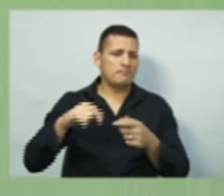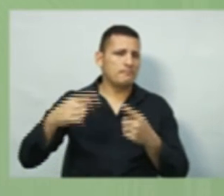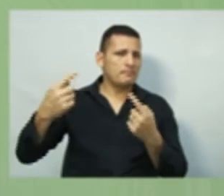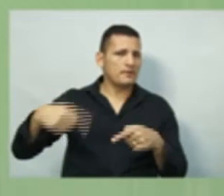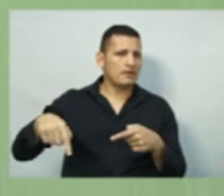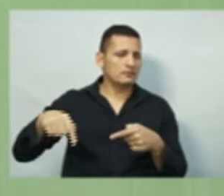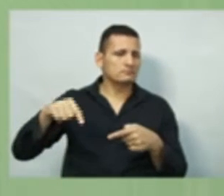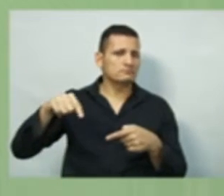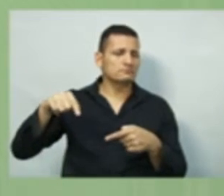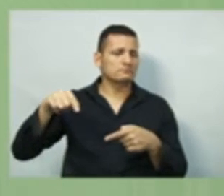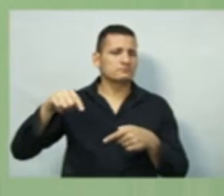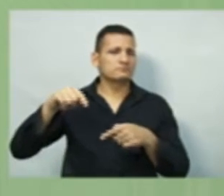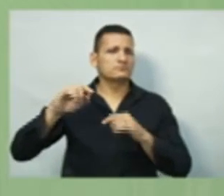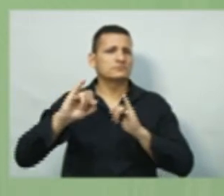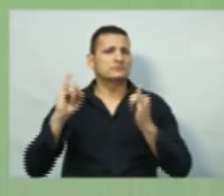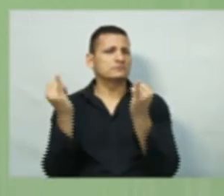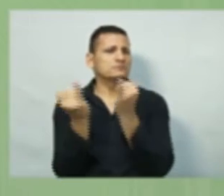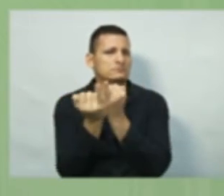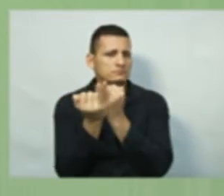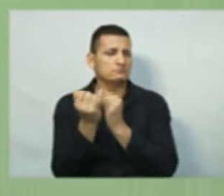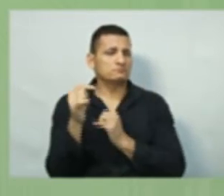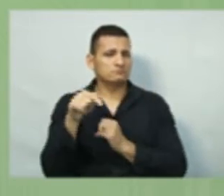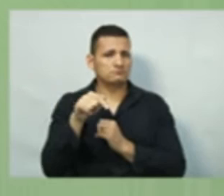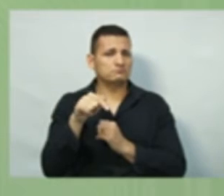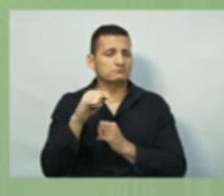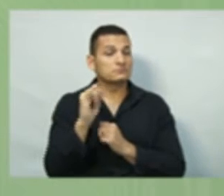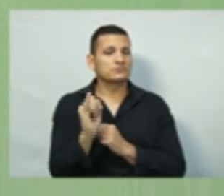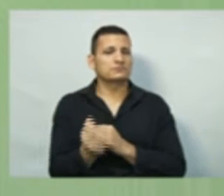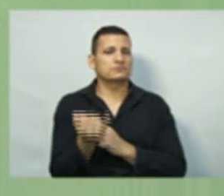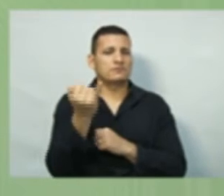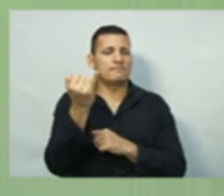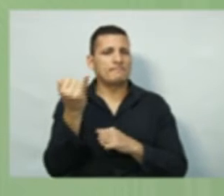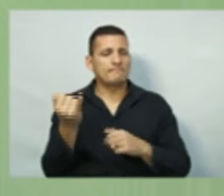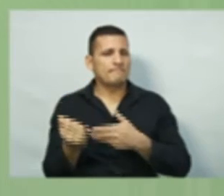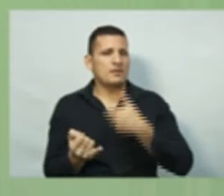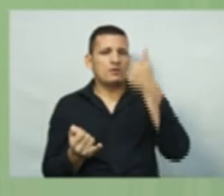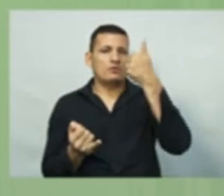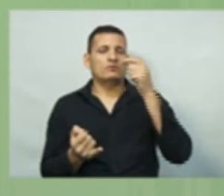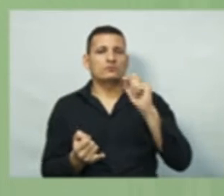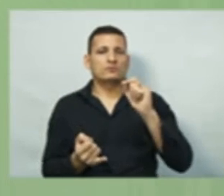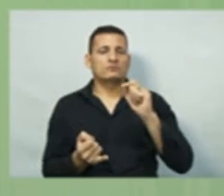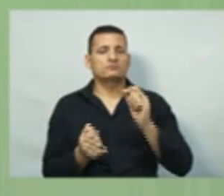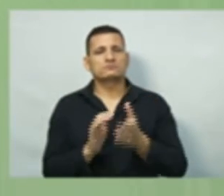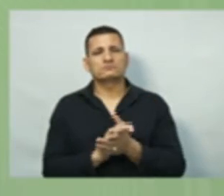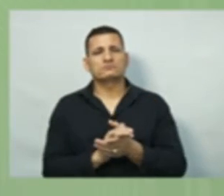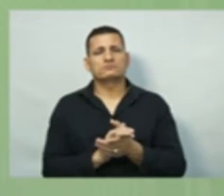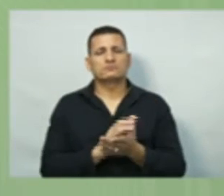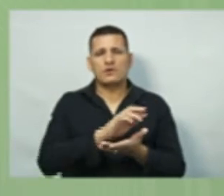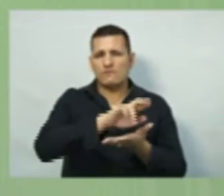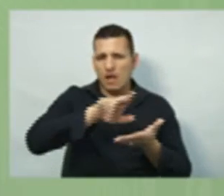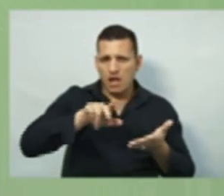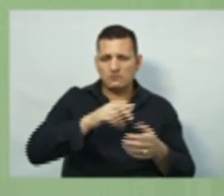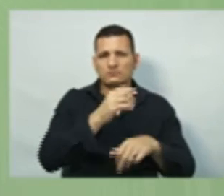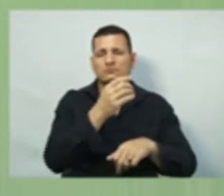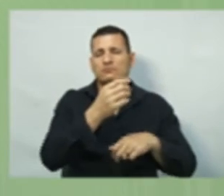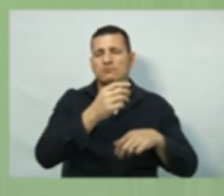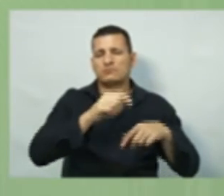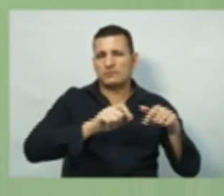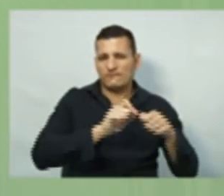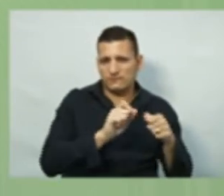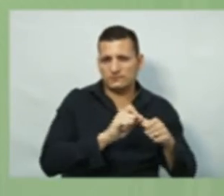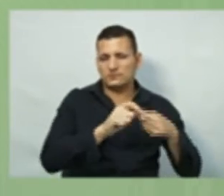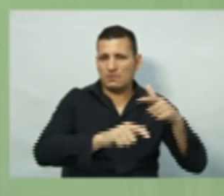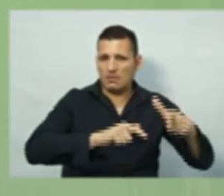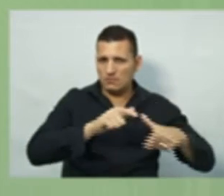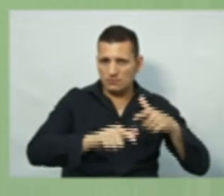internacionalmente, ela aproveitará melhor os recursos e as instituições que dispõe para crescer. A gente